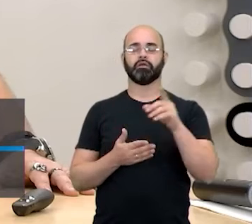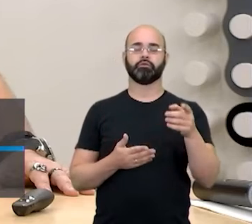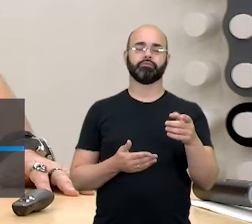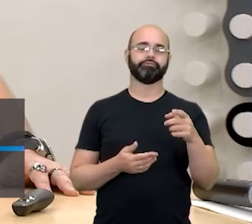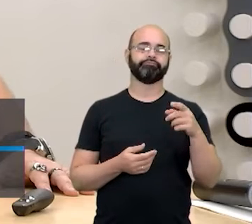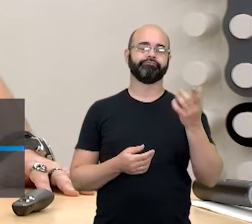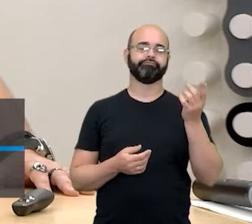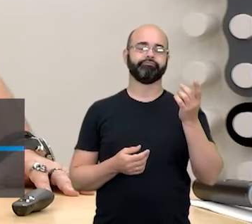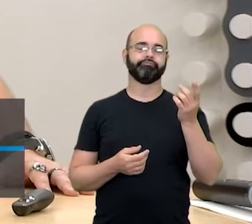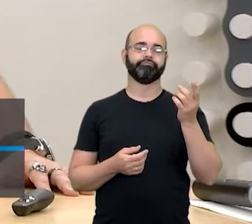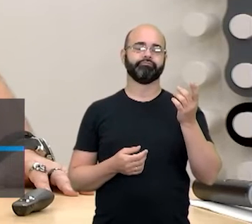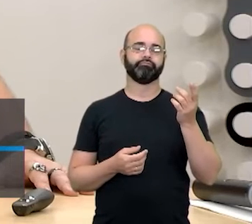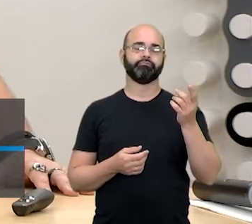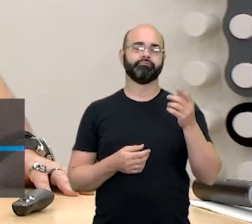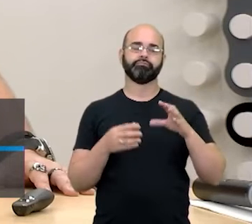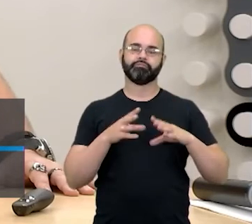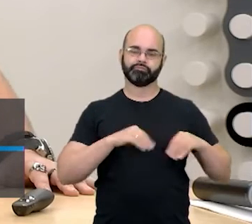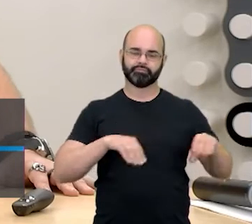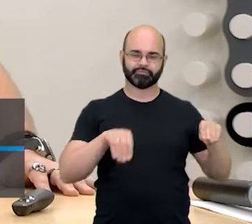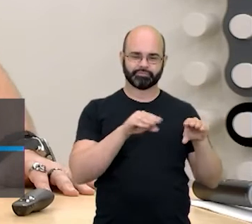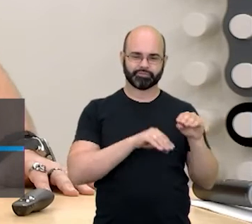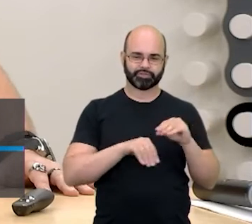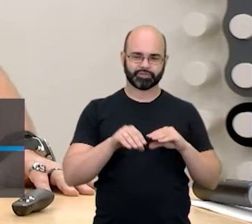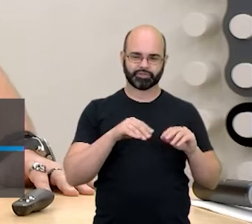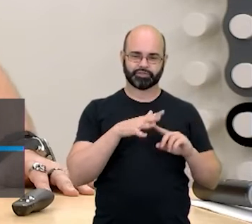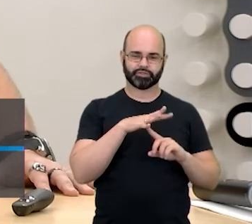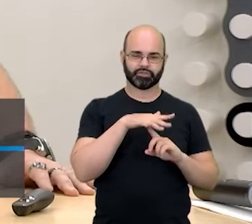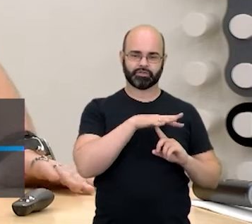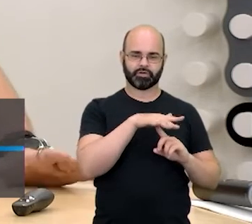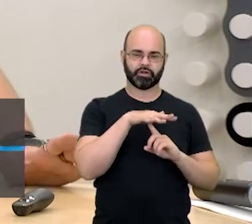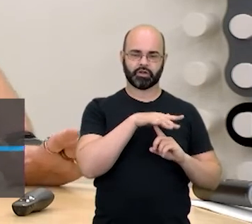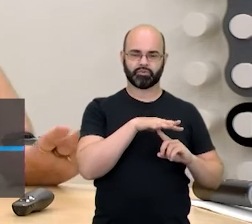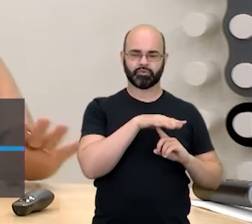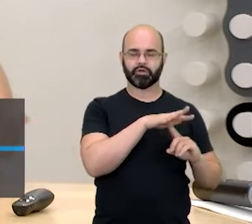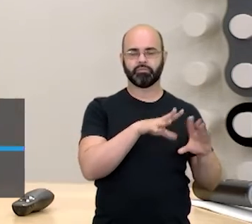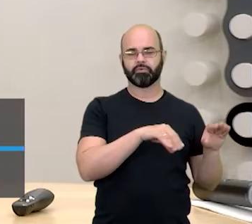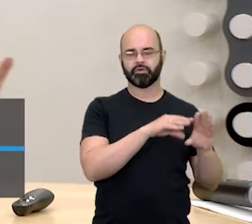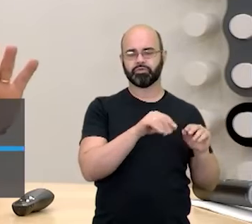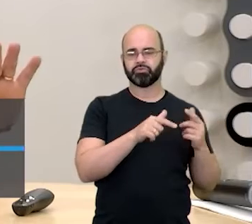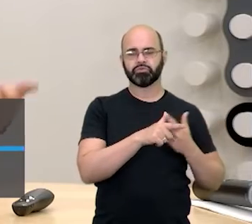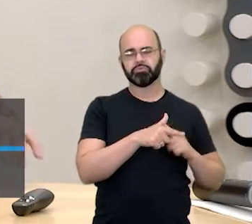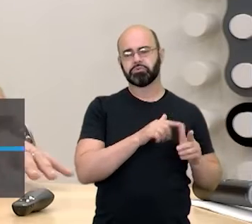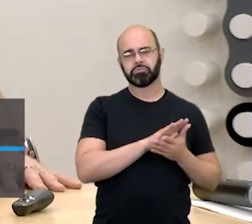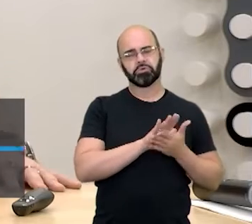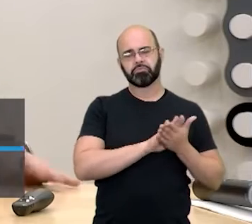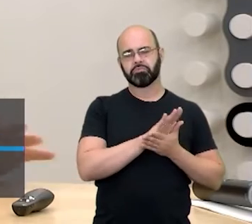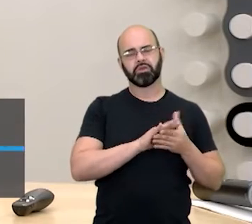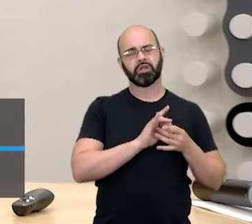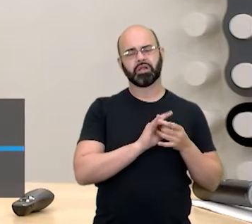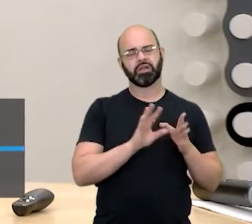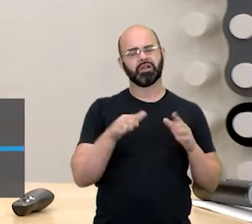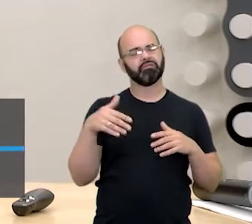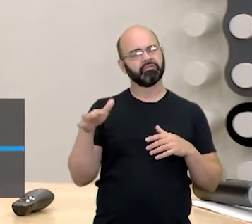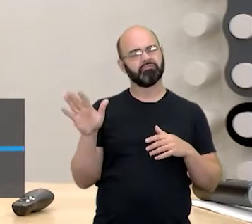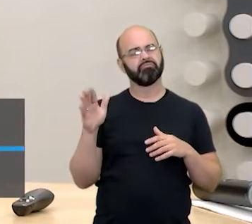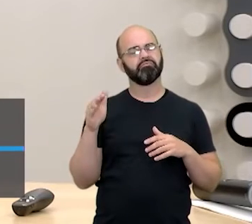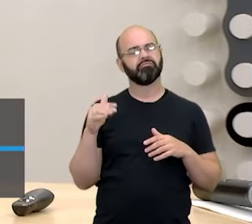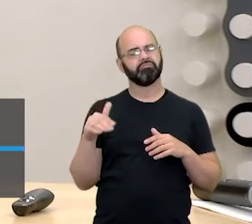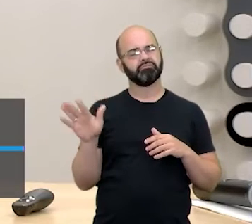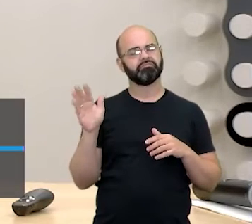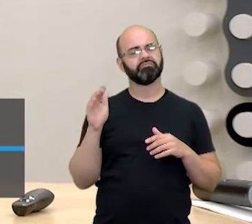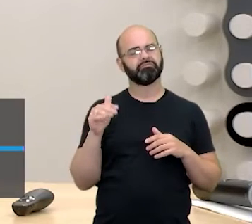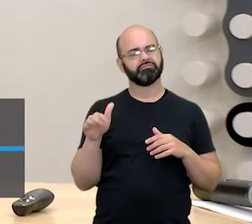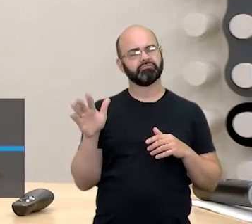suas mexidas, vamos dizer assim, da natureza, né, se deixava lá no esquecimento até